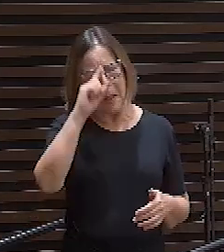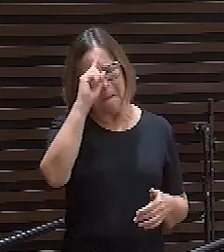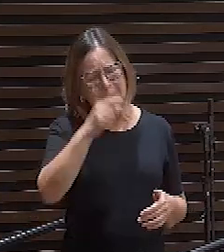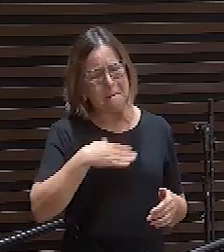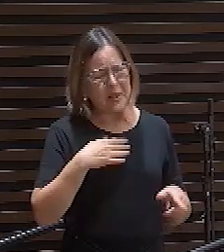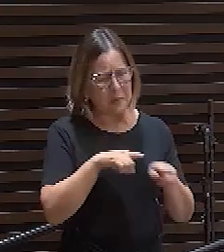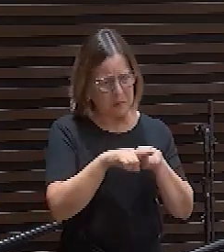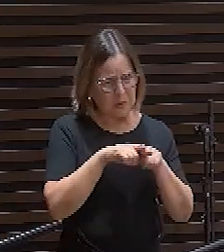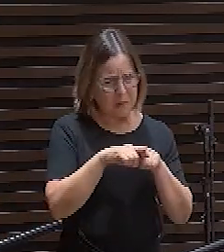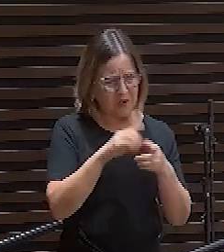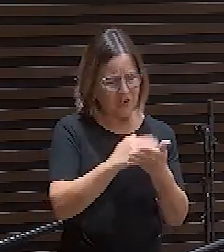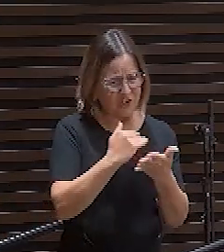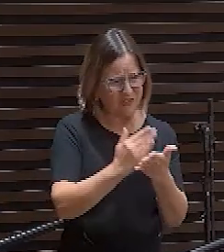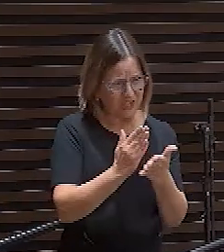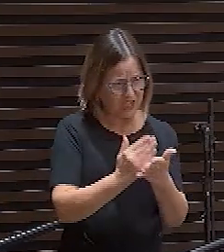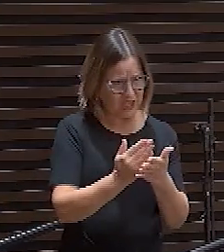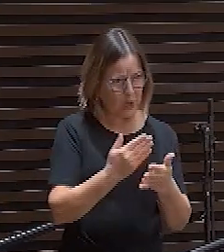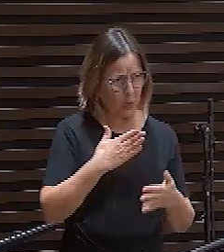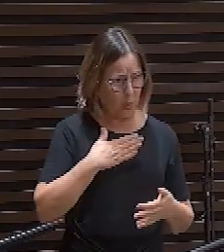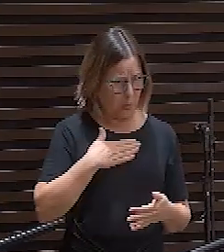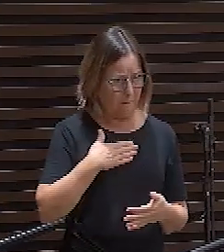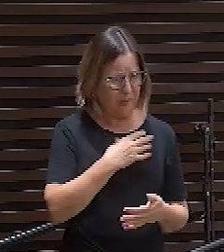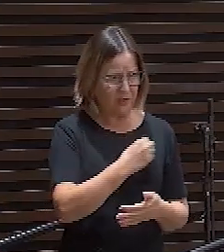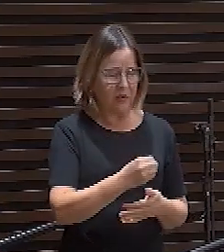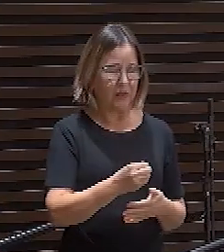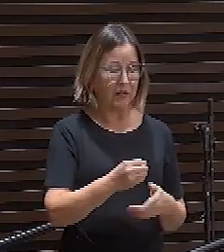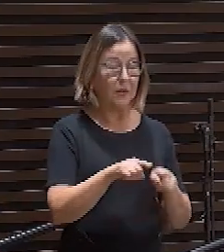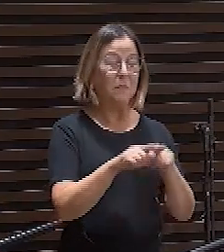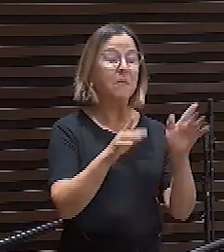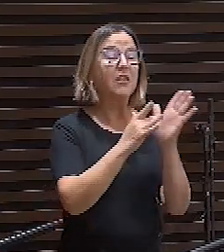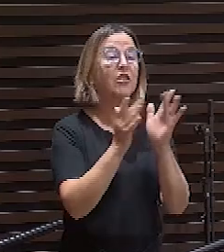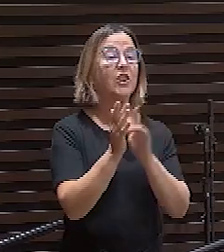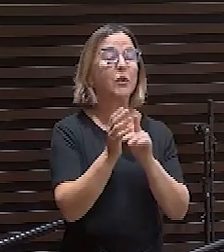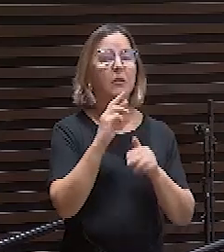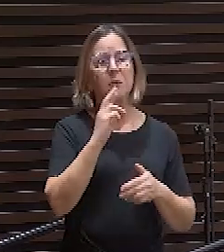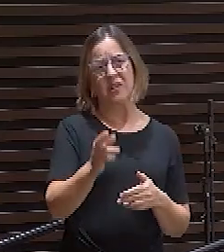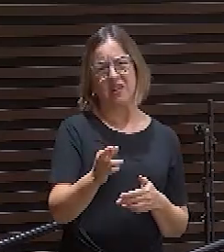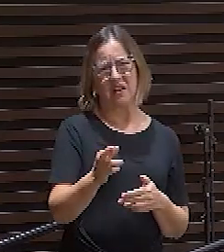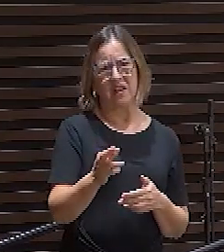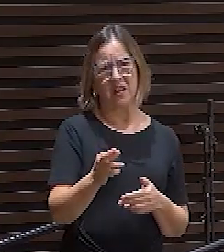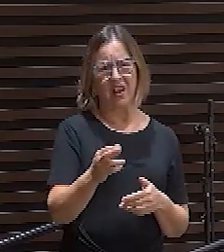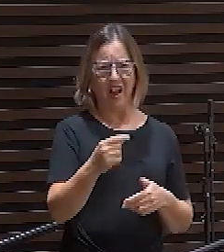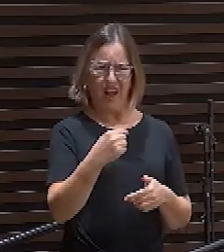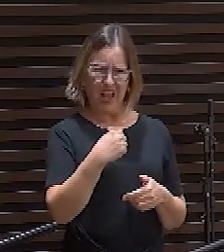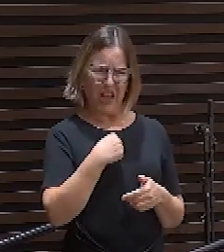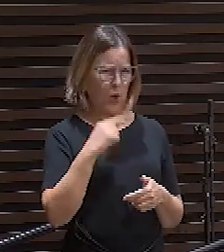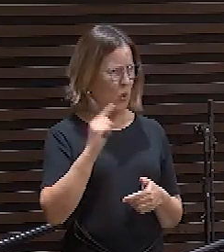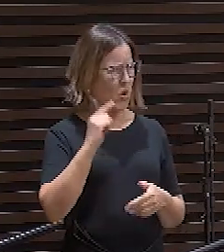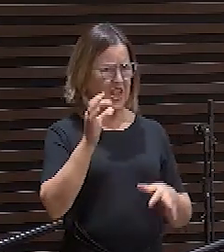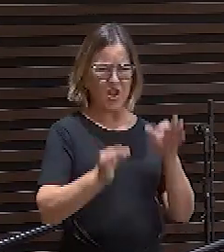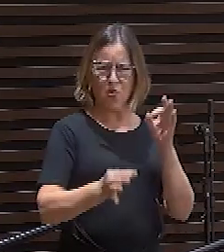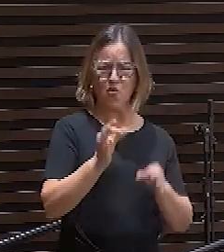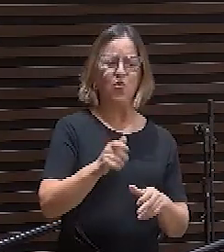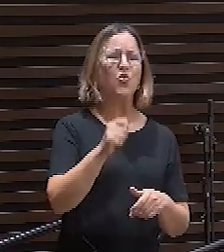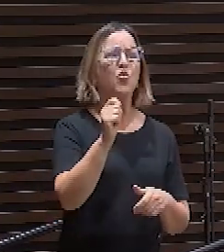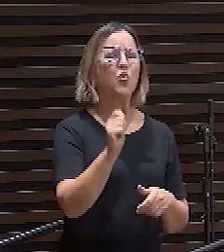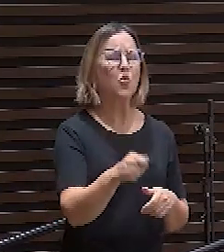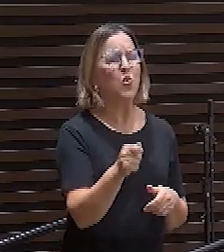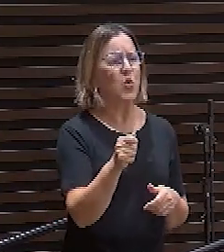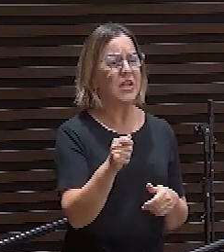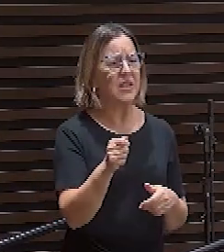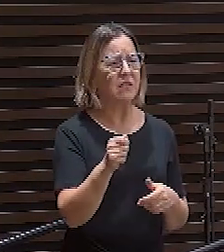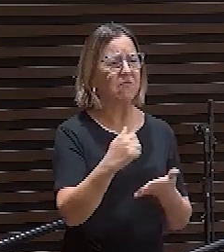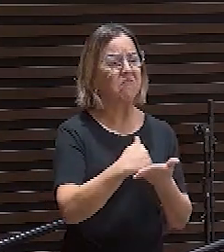herança. Mas Jesus lhe respondeu: Homem, quem me constituiu juiz ou partidor entre